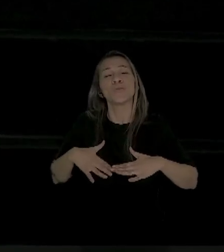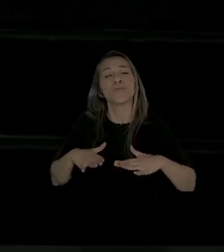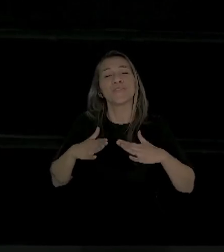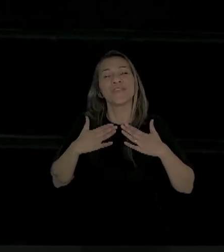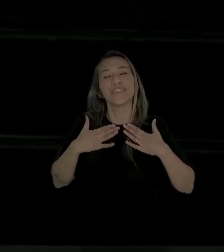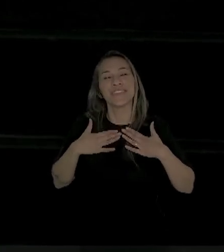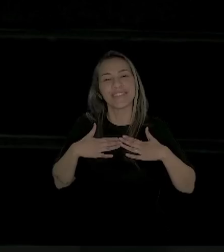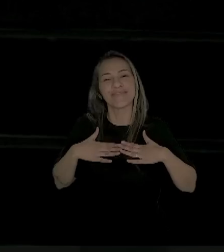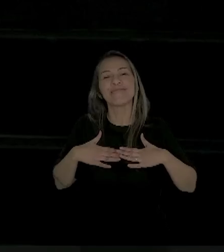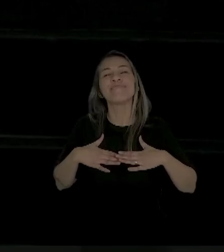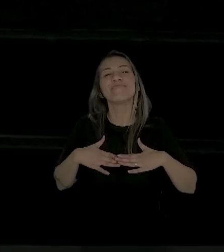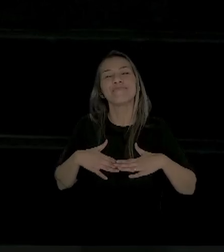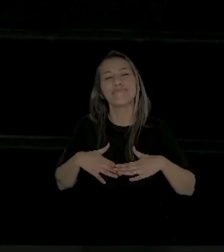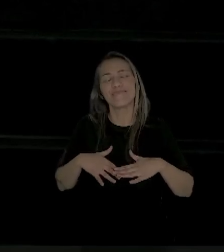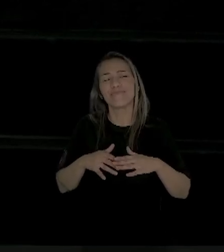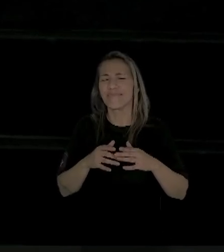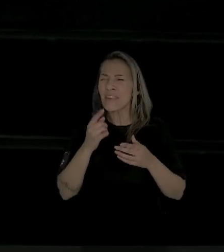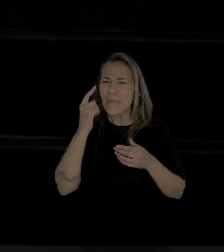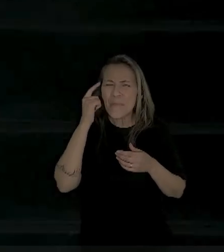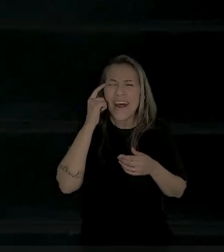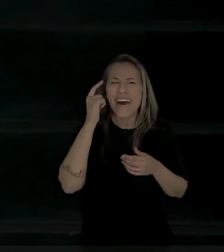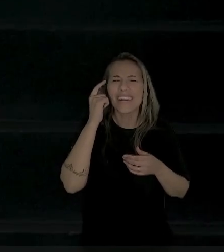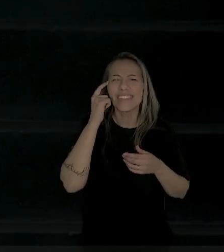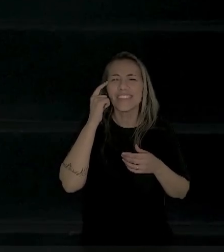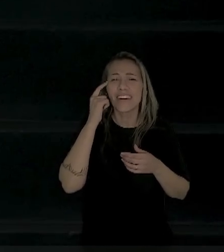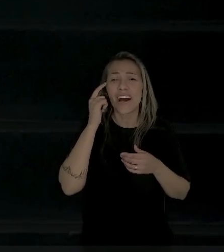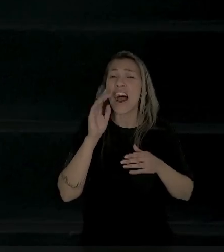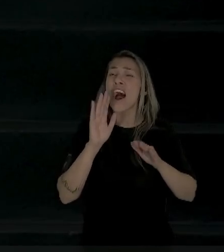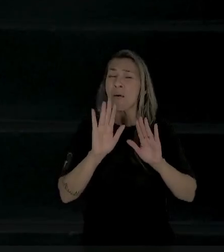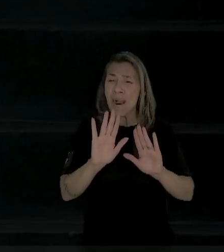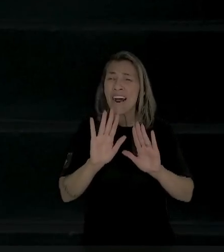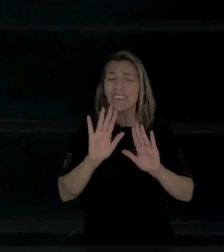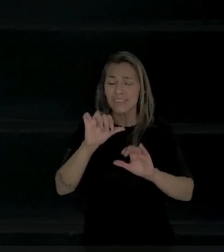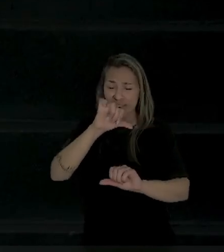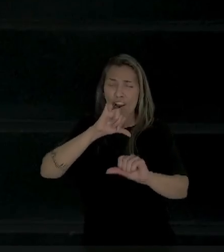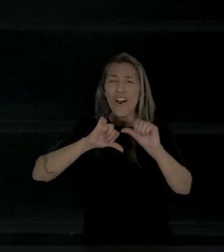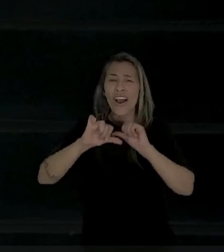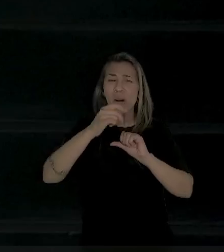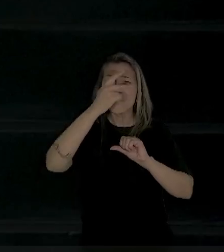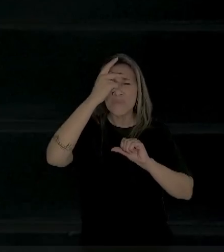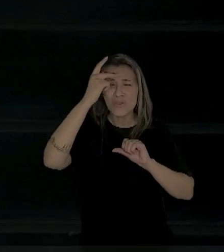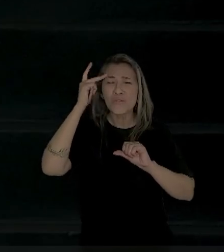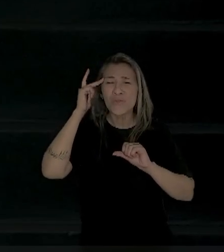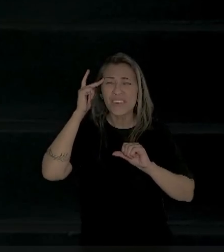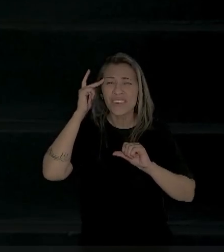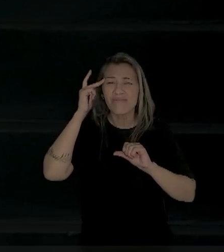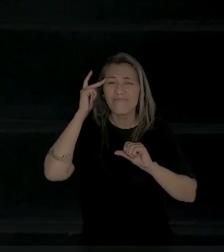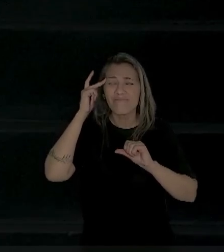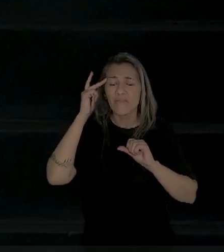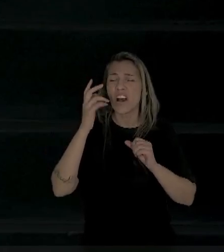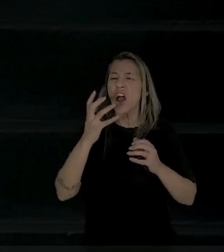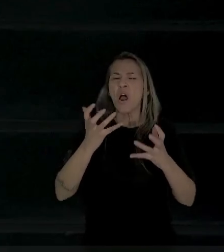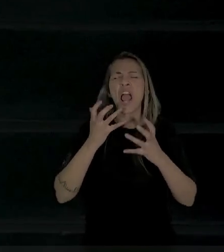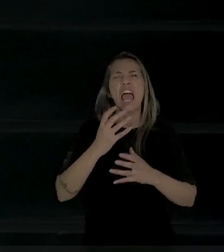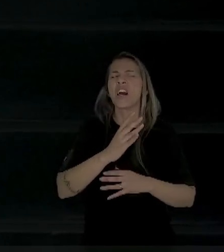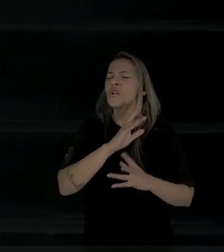Só quem já torceu para o dia não amanhecer, sabe o que um vento que esmiuça pedras, um